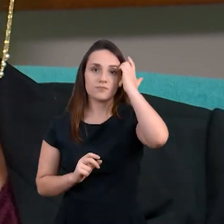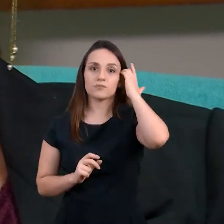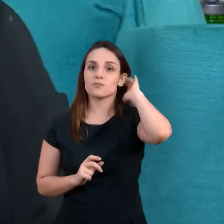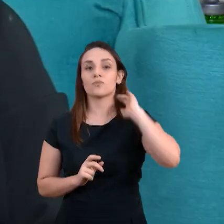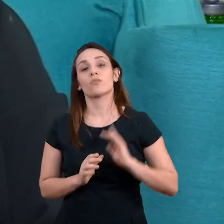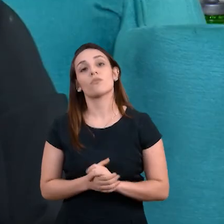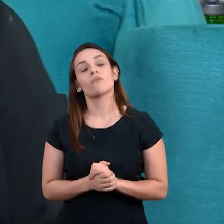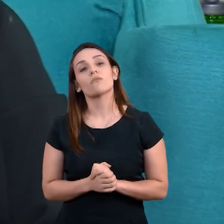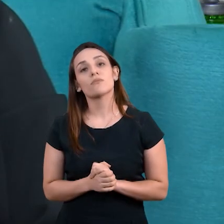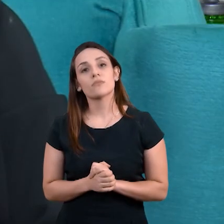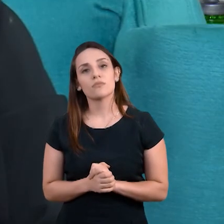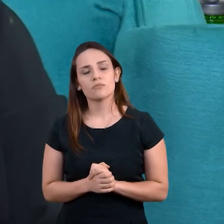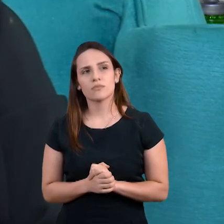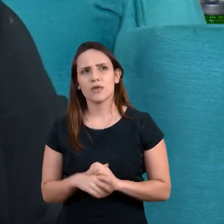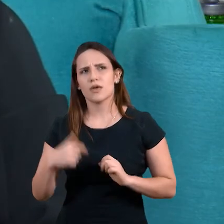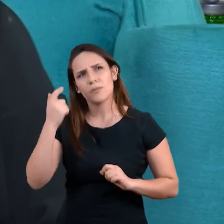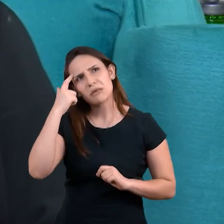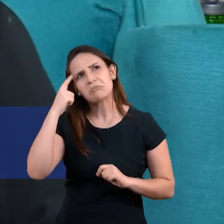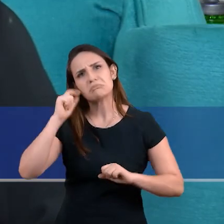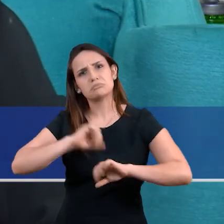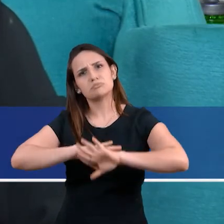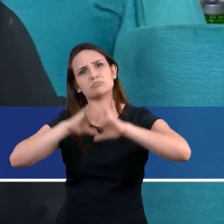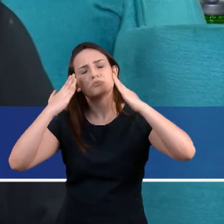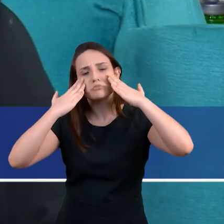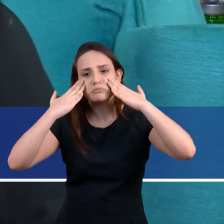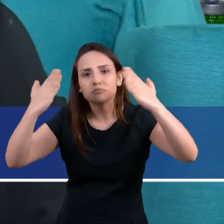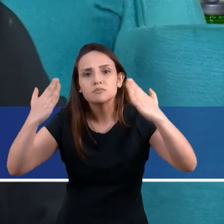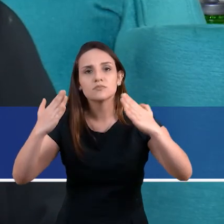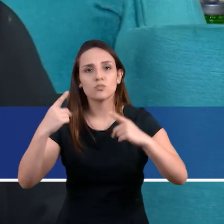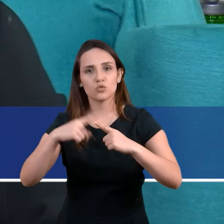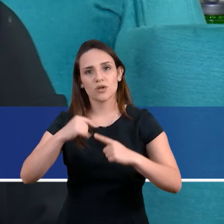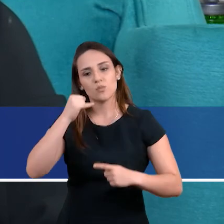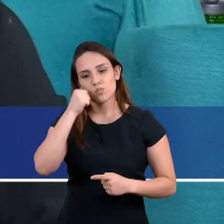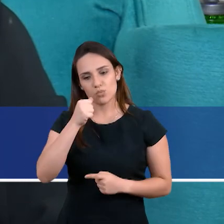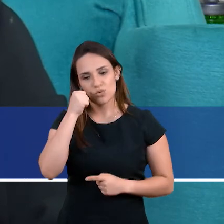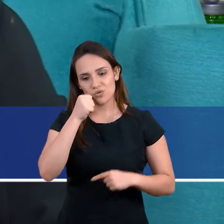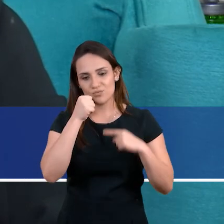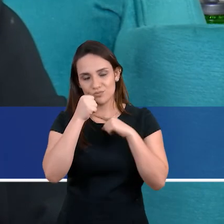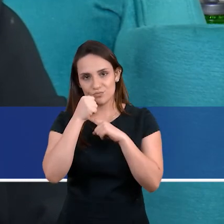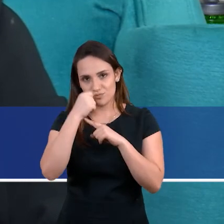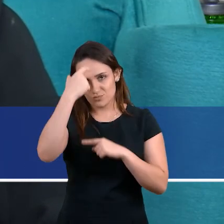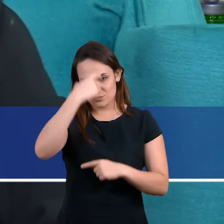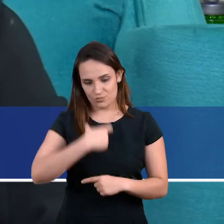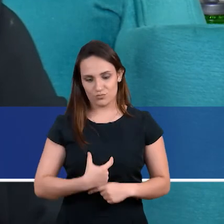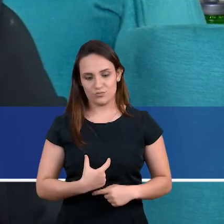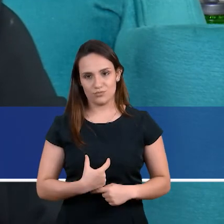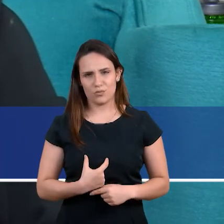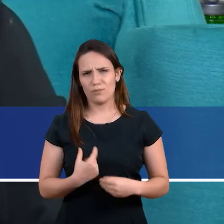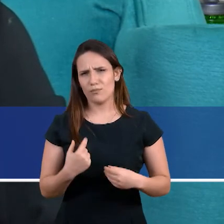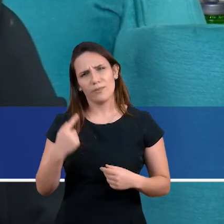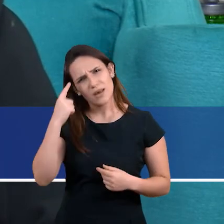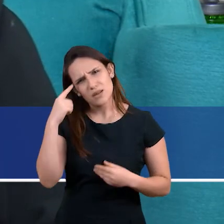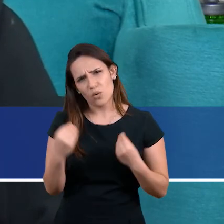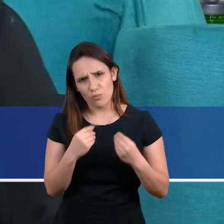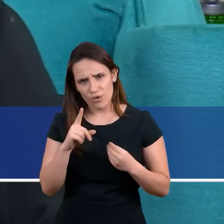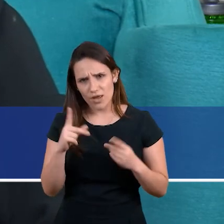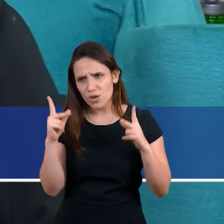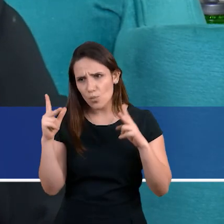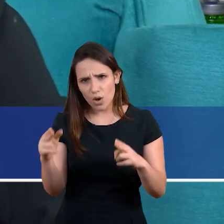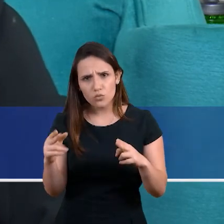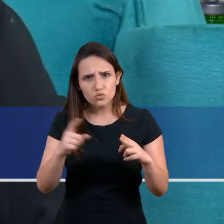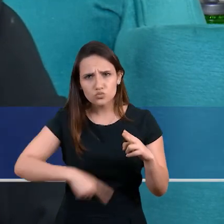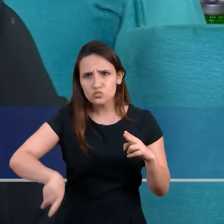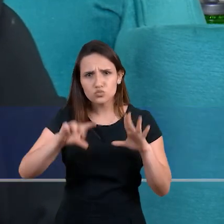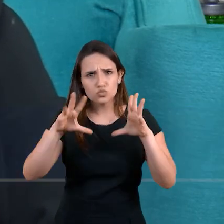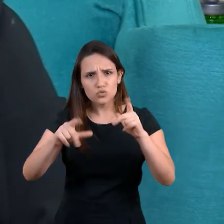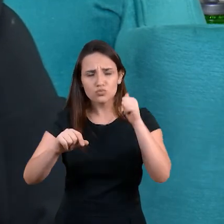câncer. Eu vejo clareza e transparência. A mulher, a gente não pode entender que todas